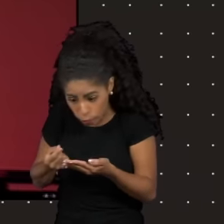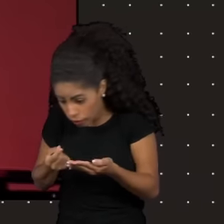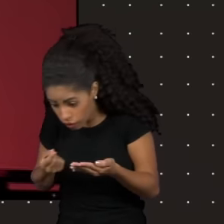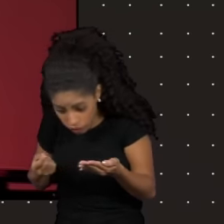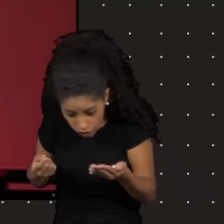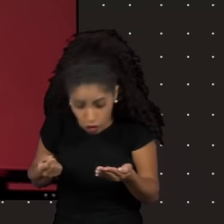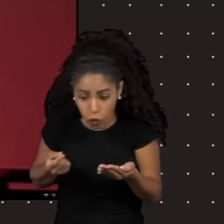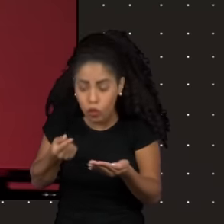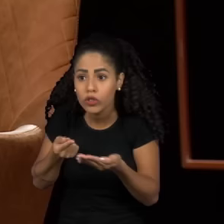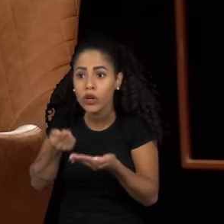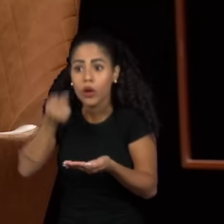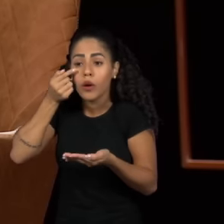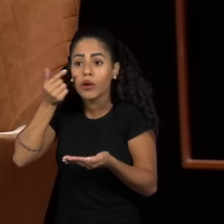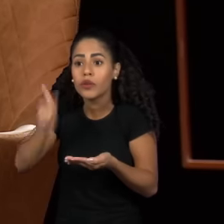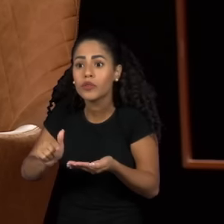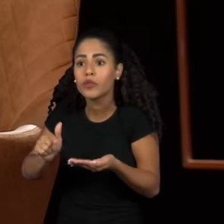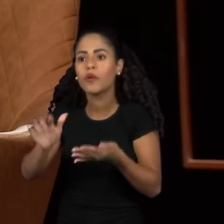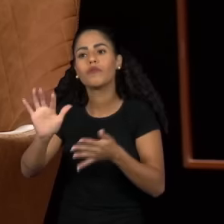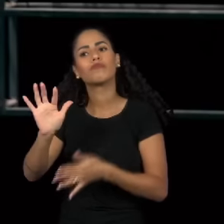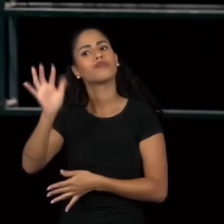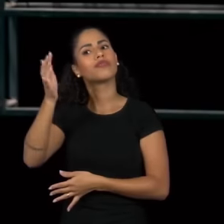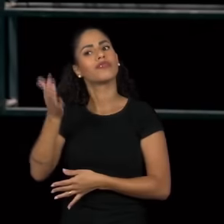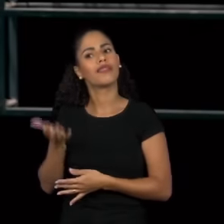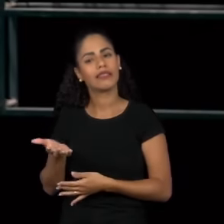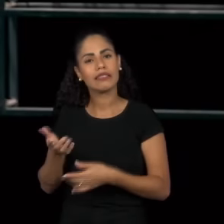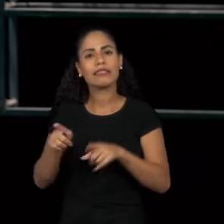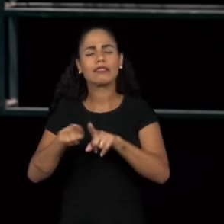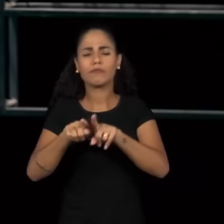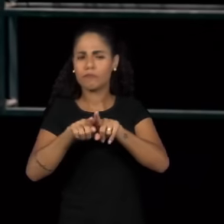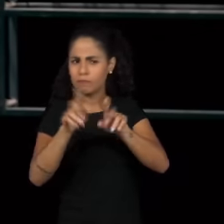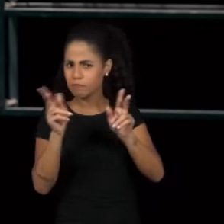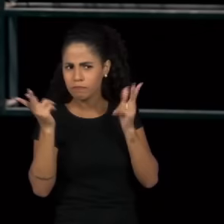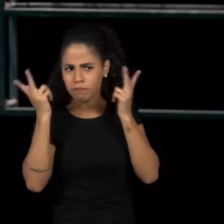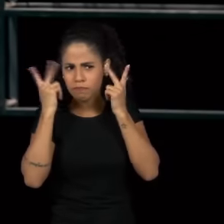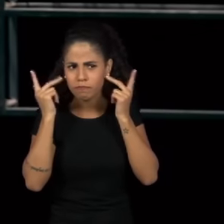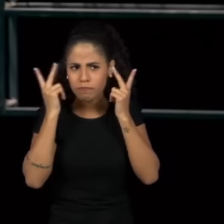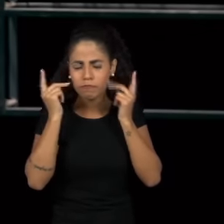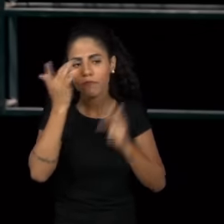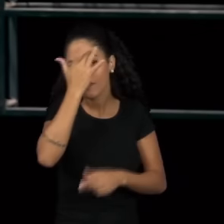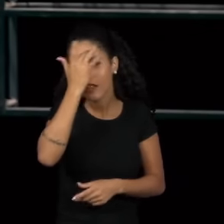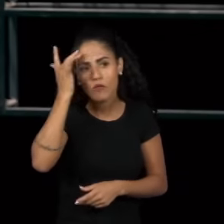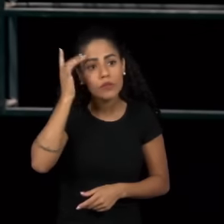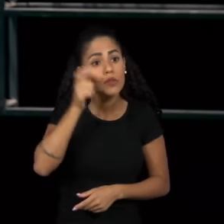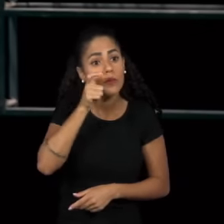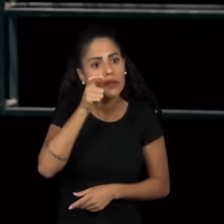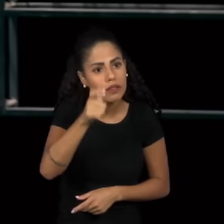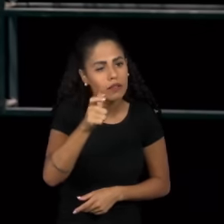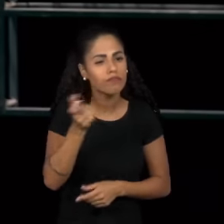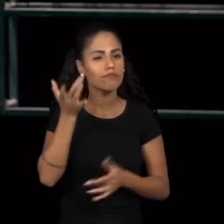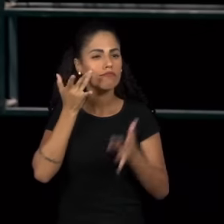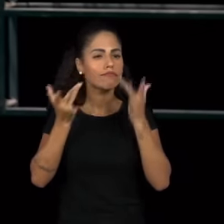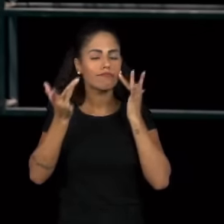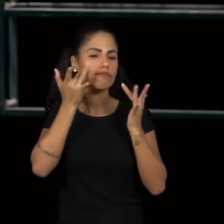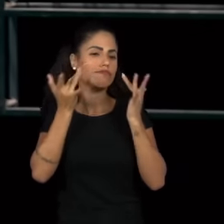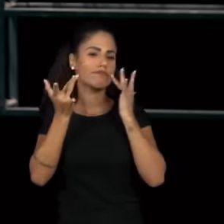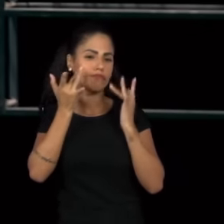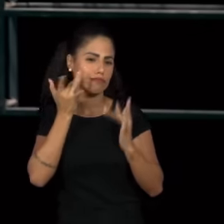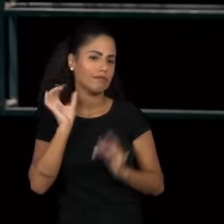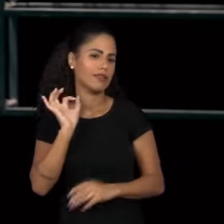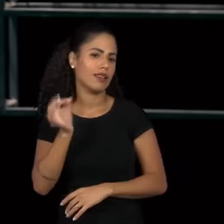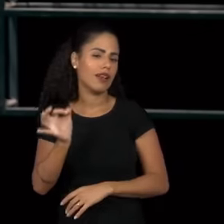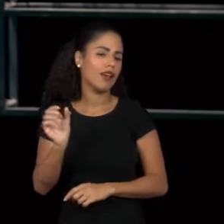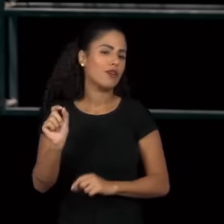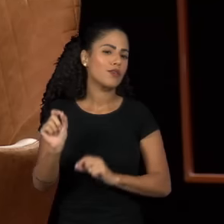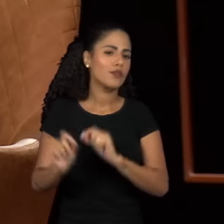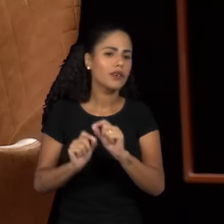Que bárbaro. Camila, e é comum que atores que se interessem por teatro seja